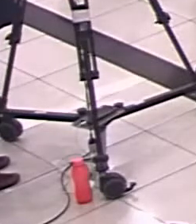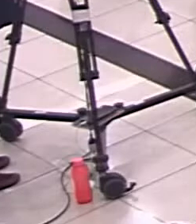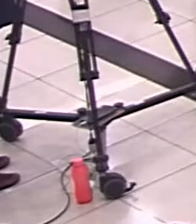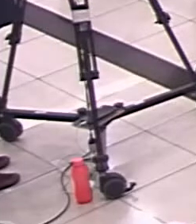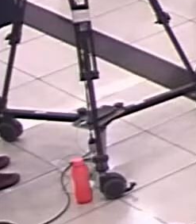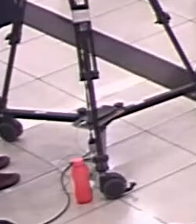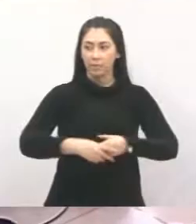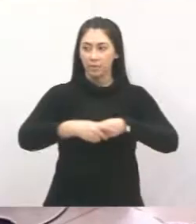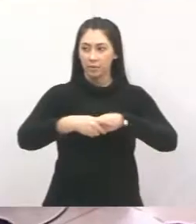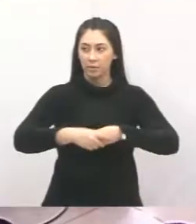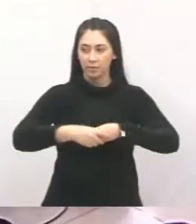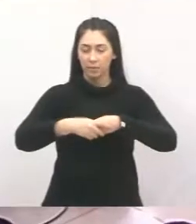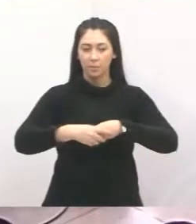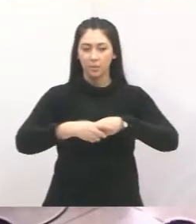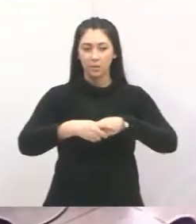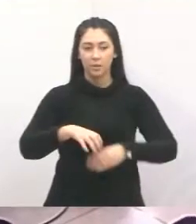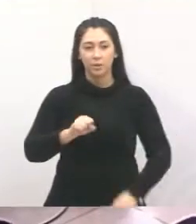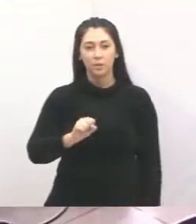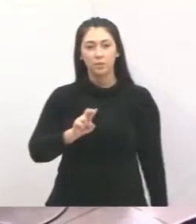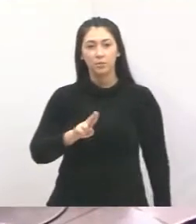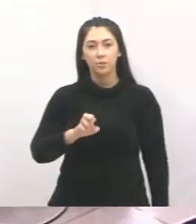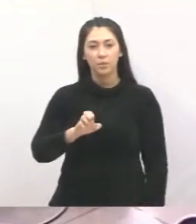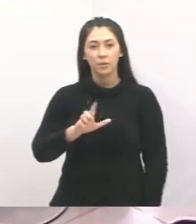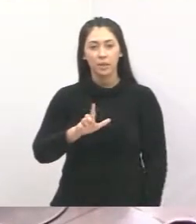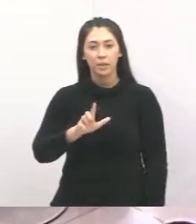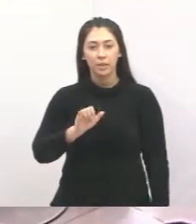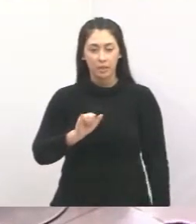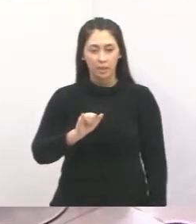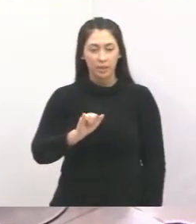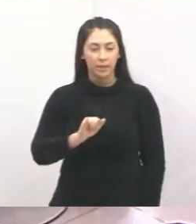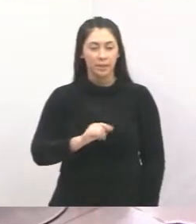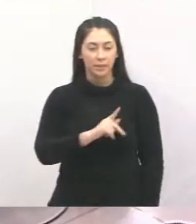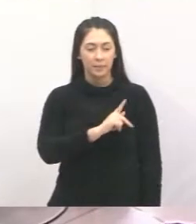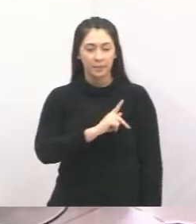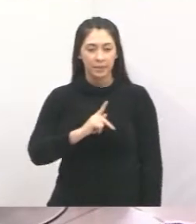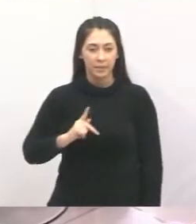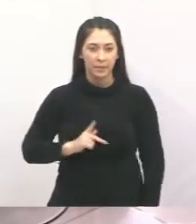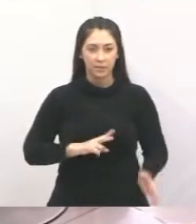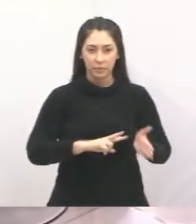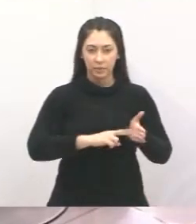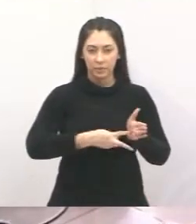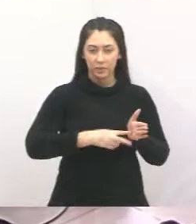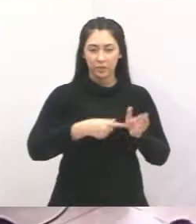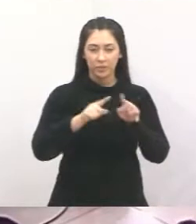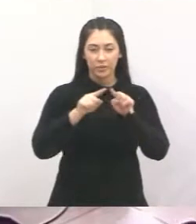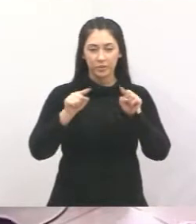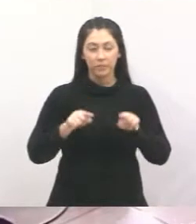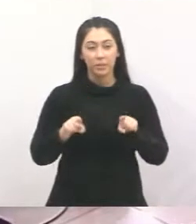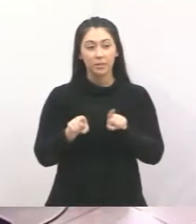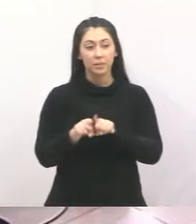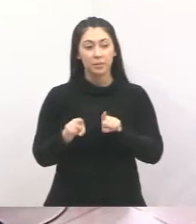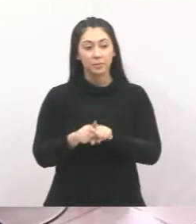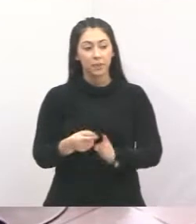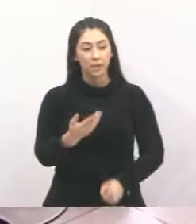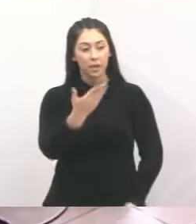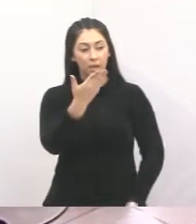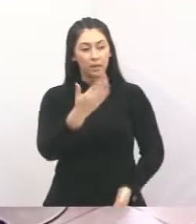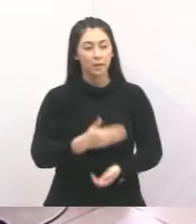Cumprimentar aqui a Sueli, presidente do Sindicato dos Servidores aqui da nossa cidade. Também ali o nosso